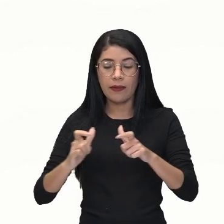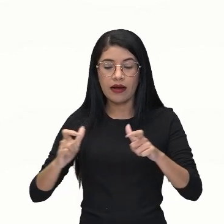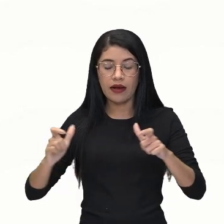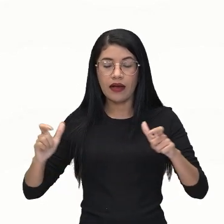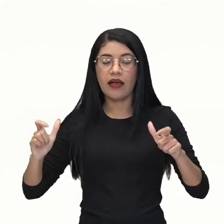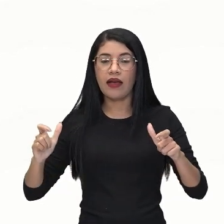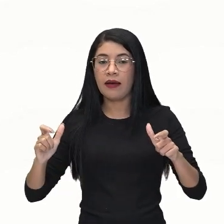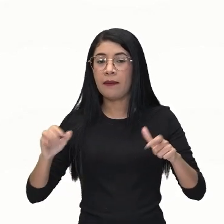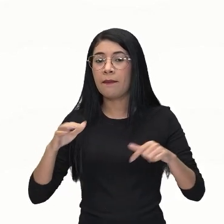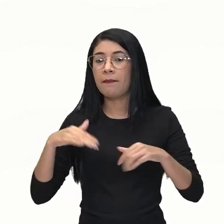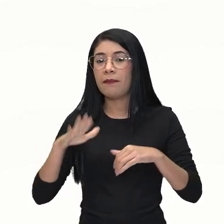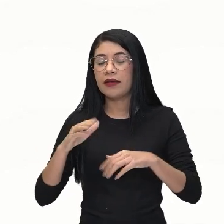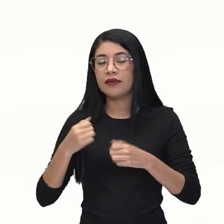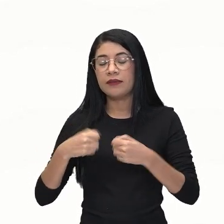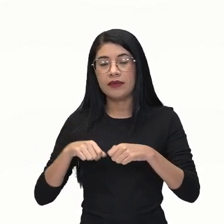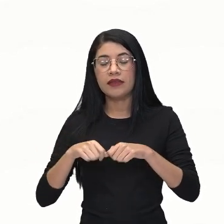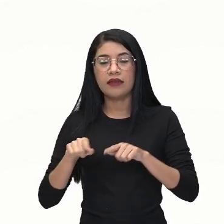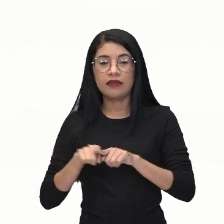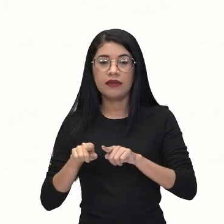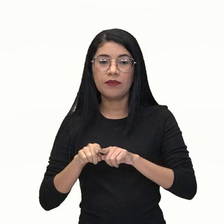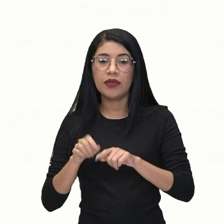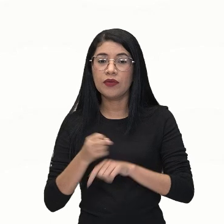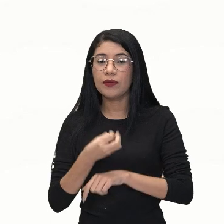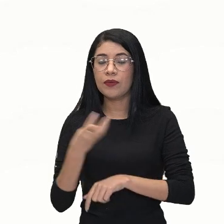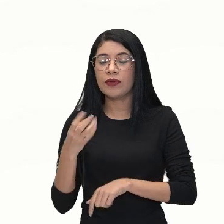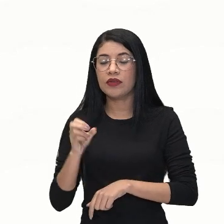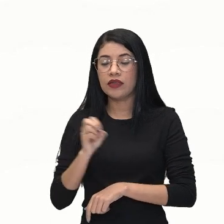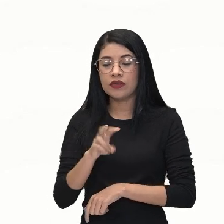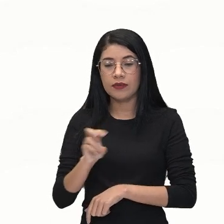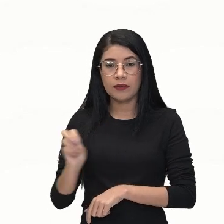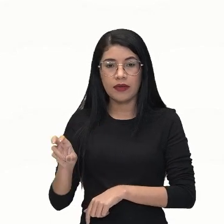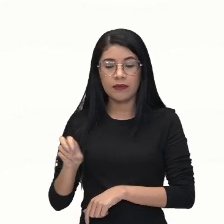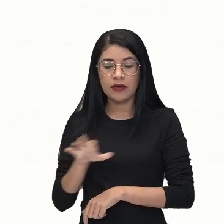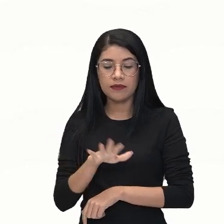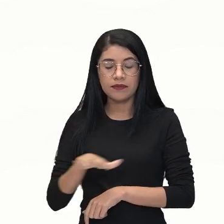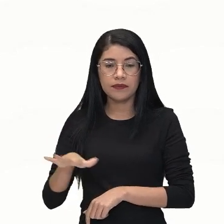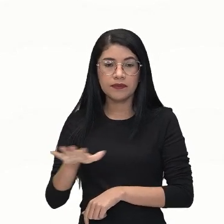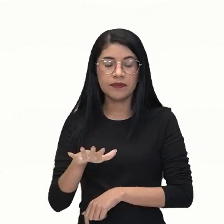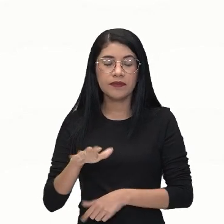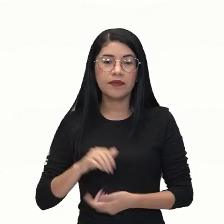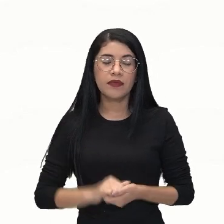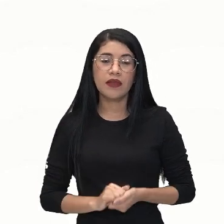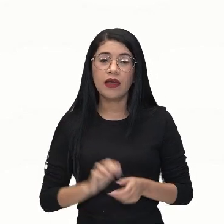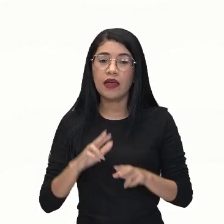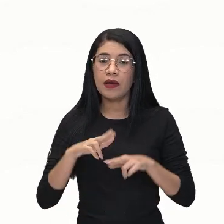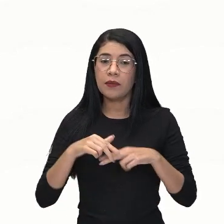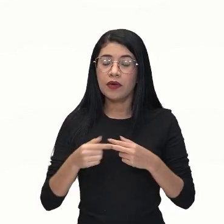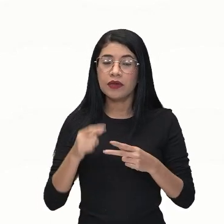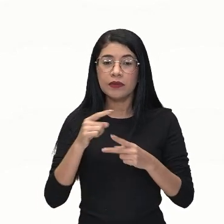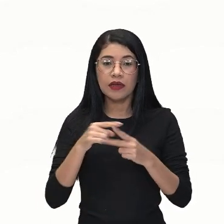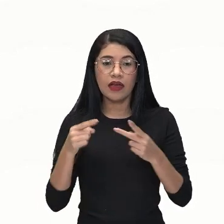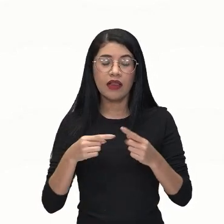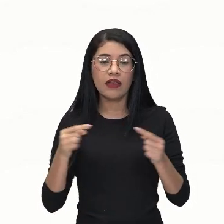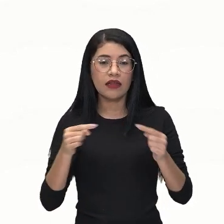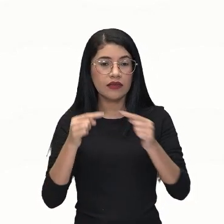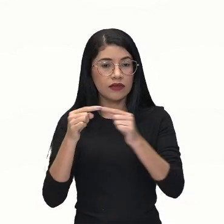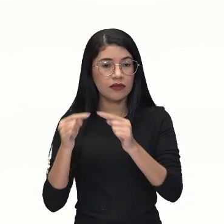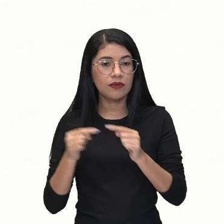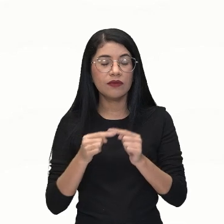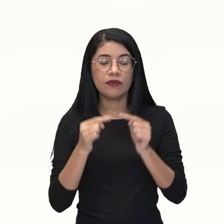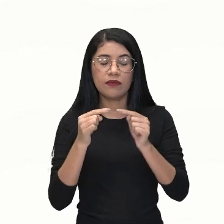né, maior vai ser a minha quantidade de fertilizante. E aí é por isso que essas duas grandezas são